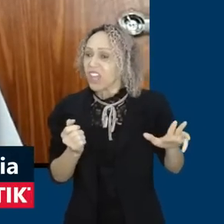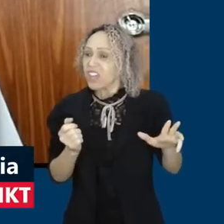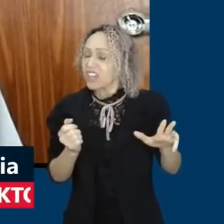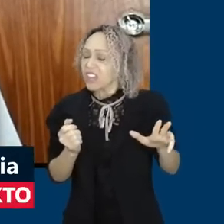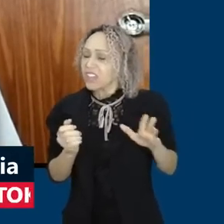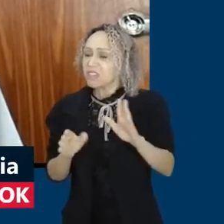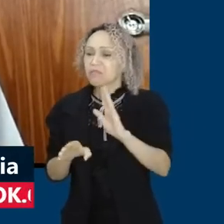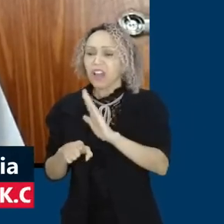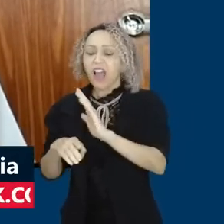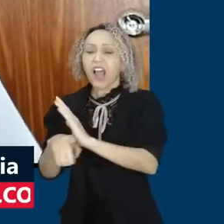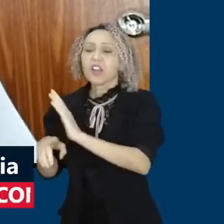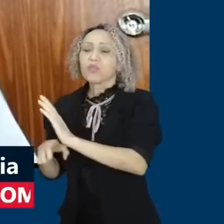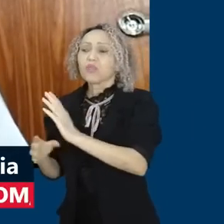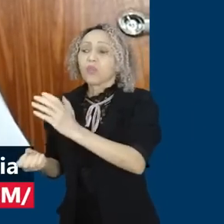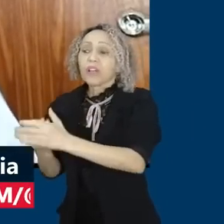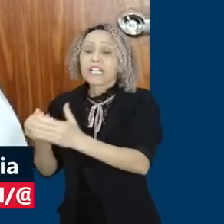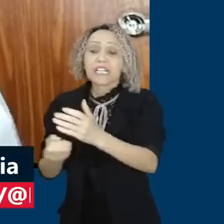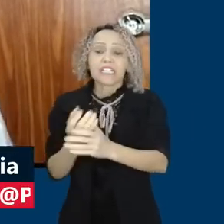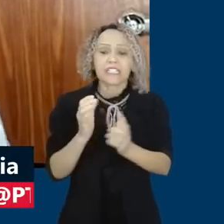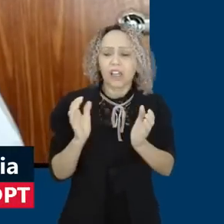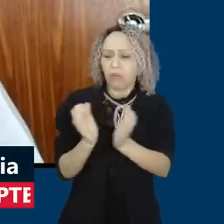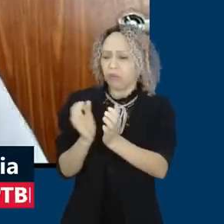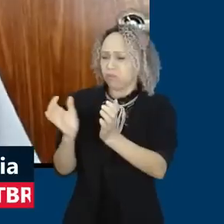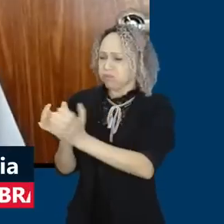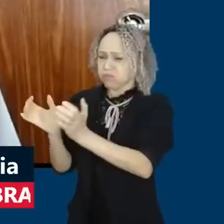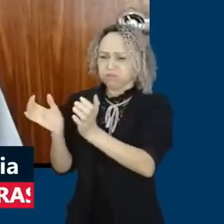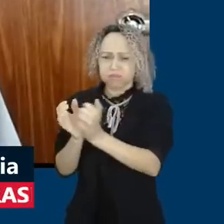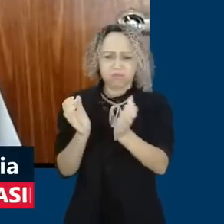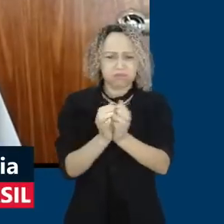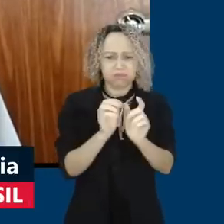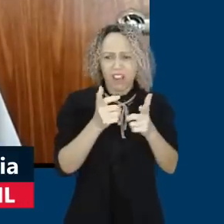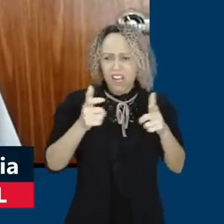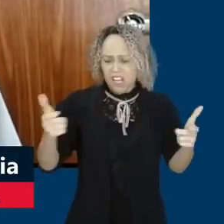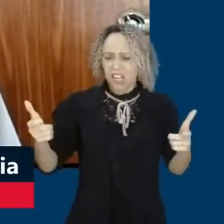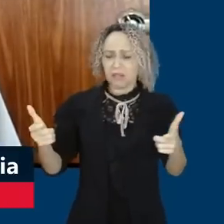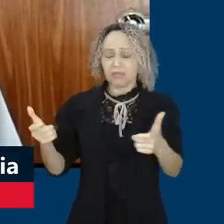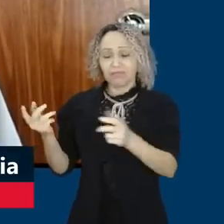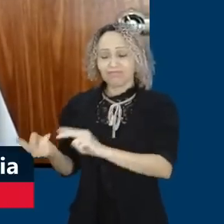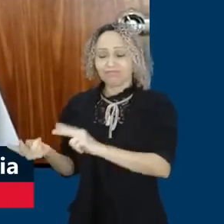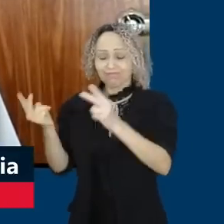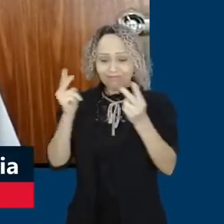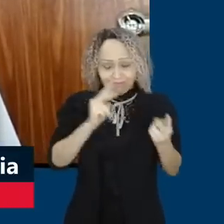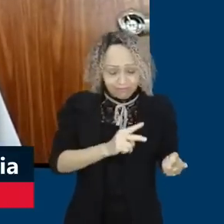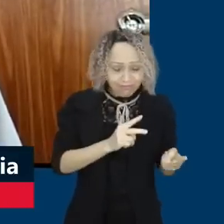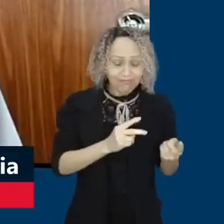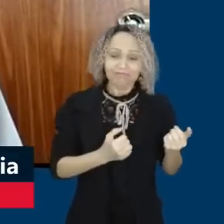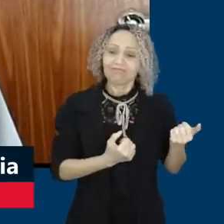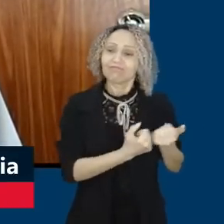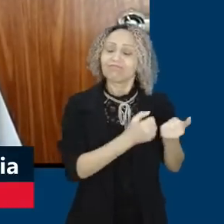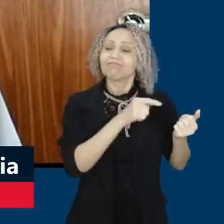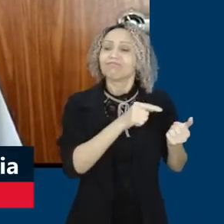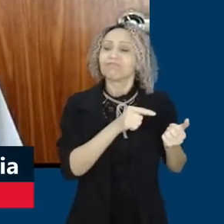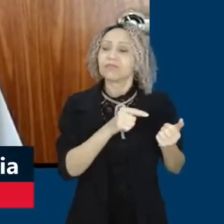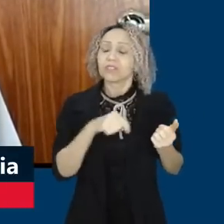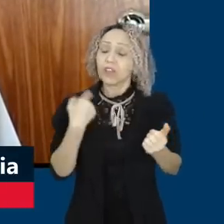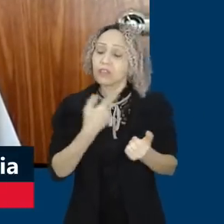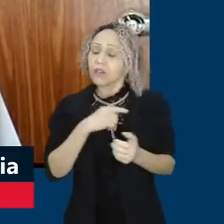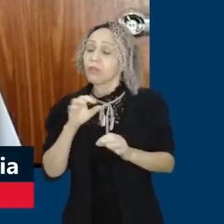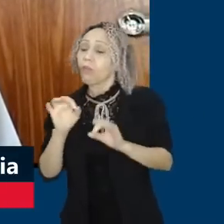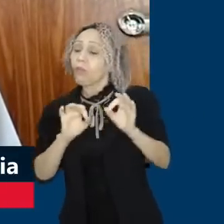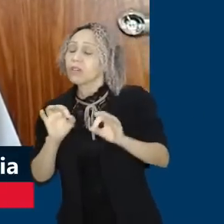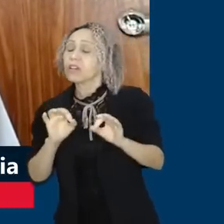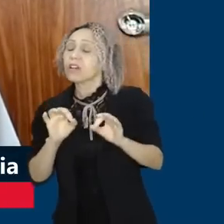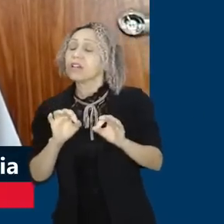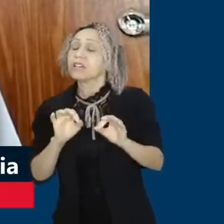para a nossa vitória também, somado a esse papel estratégico que estamos construindo a partir do Ministério do Planejamento, vamos poder dar ao